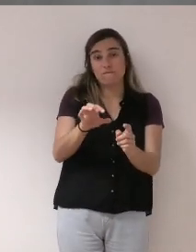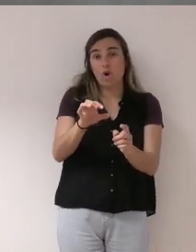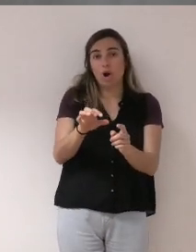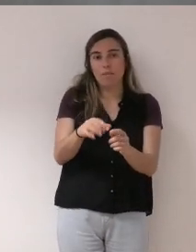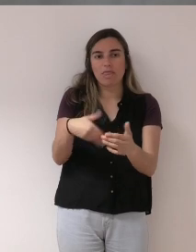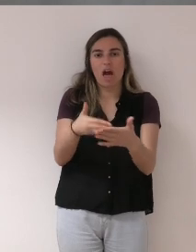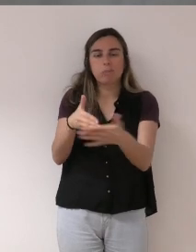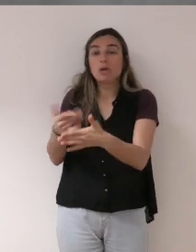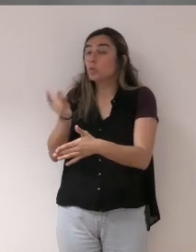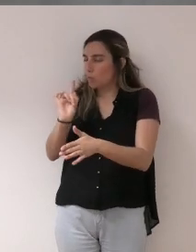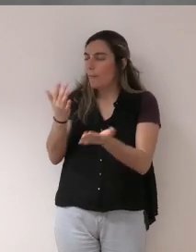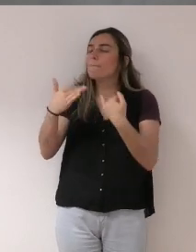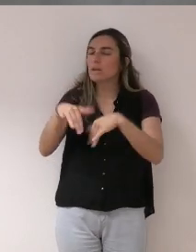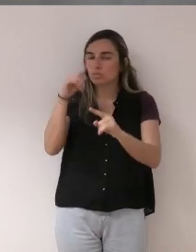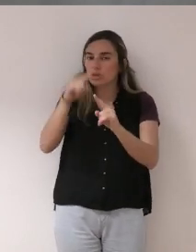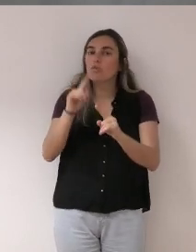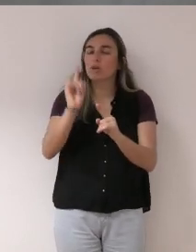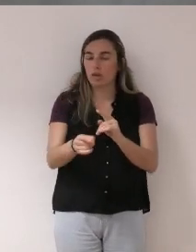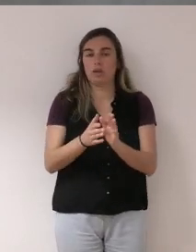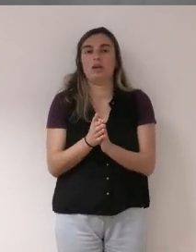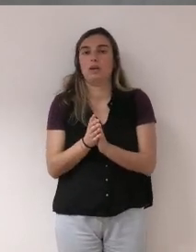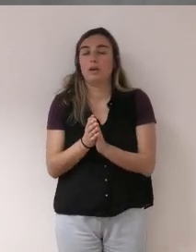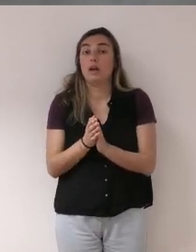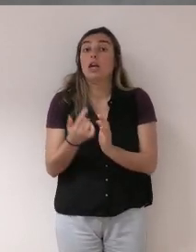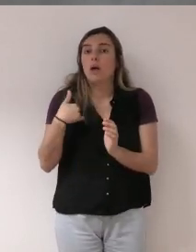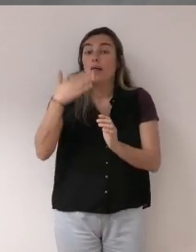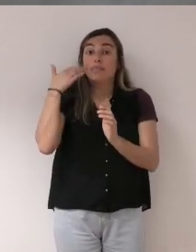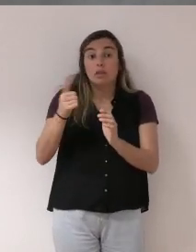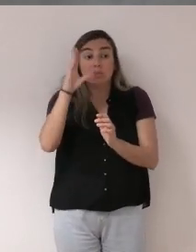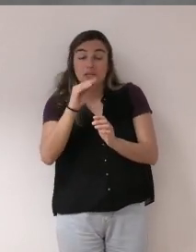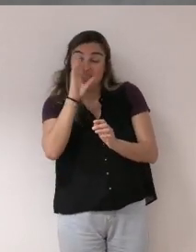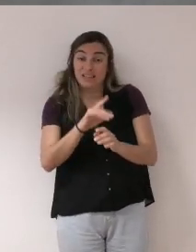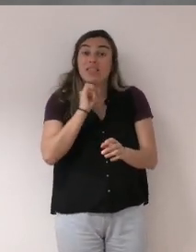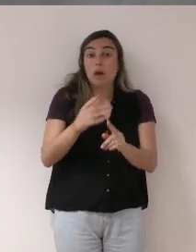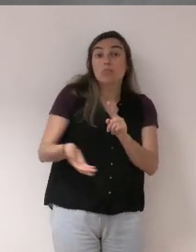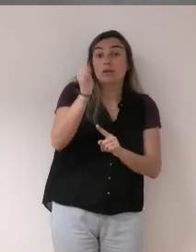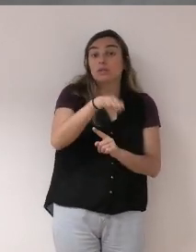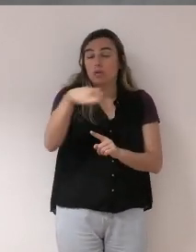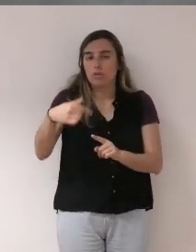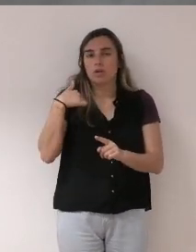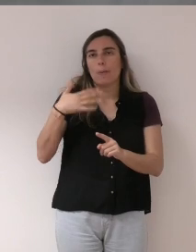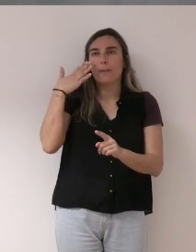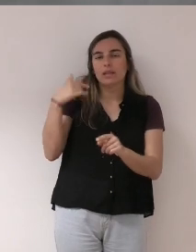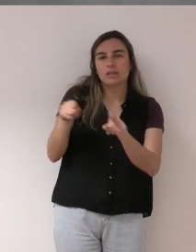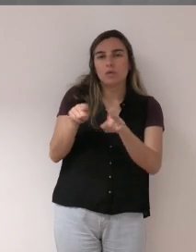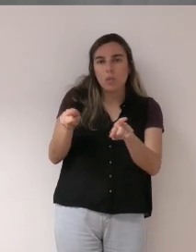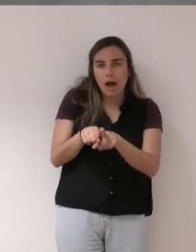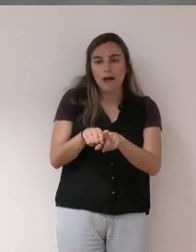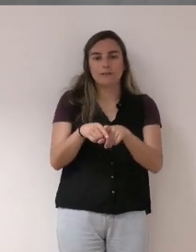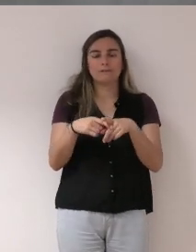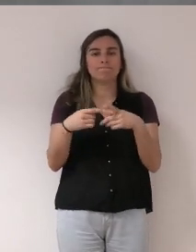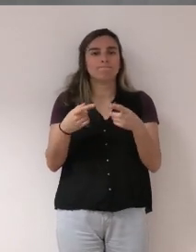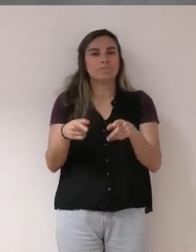um obstáculo, mas sempre, apesar disso, eu tento, não sei se consigo, ser bastante exigente no plano da